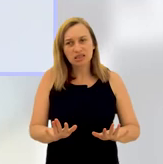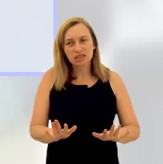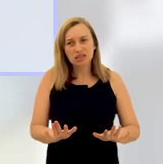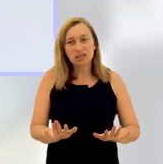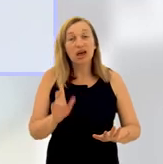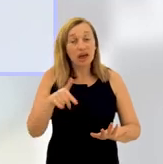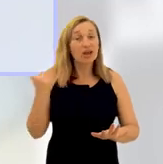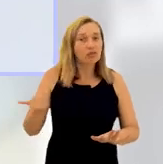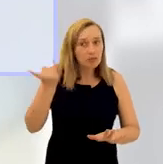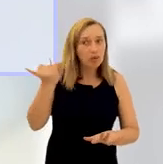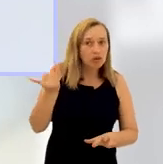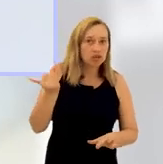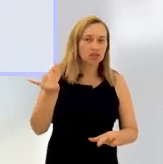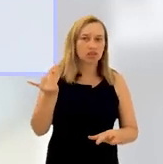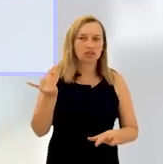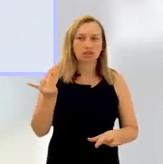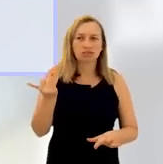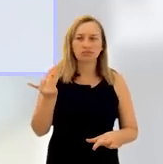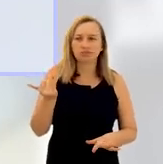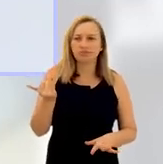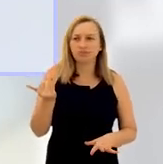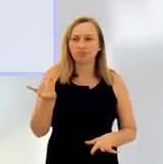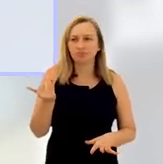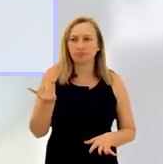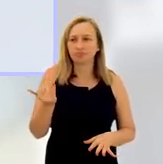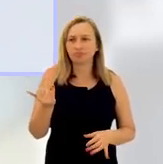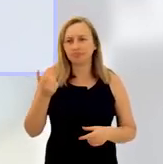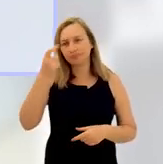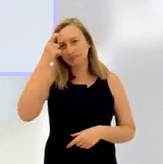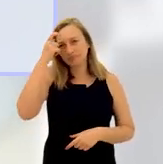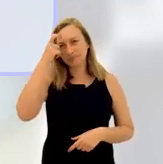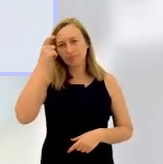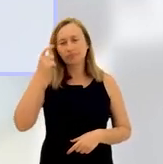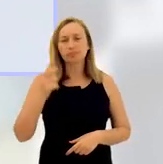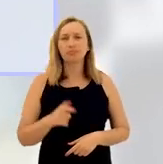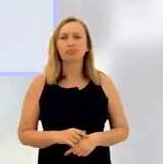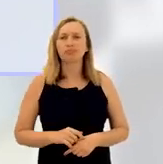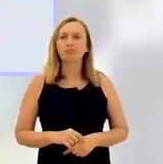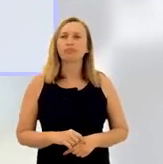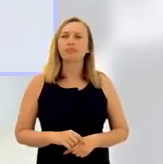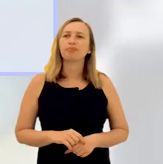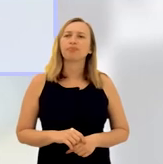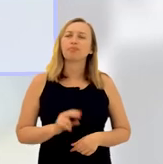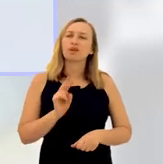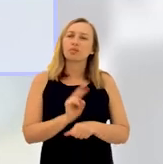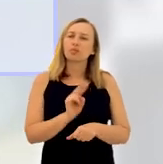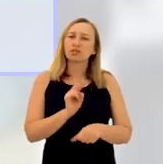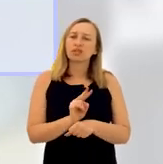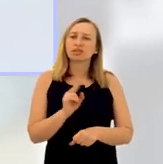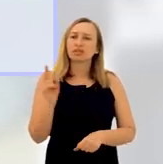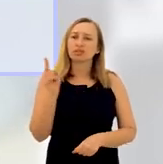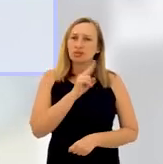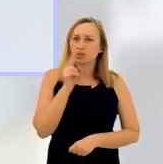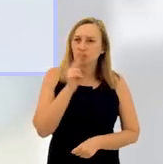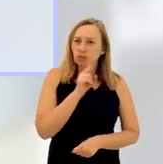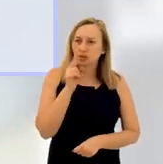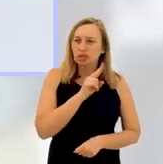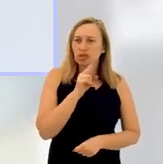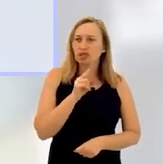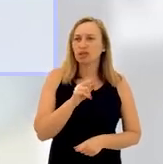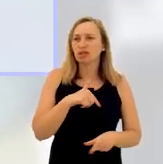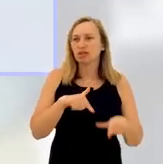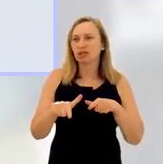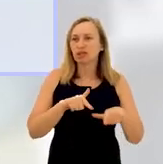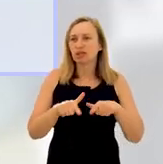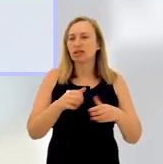mas é muito importante a gente ter uma concepção de que a medida protetiva de urgência,